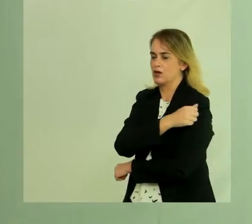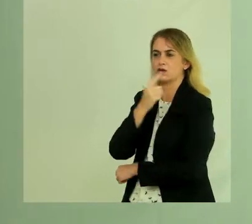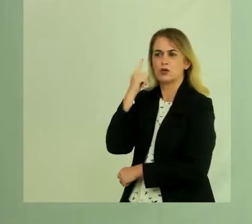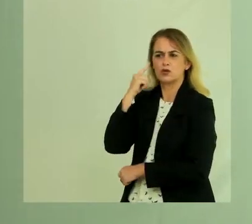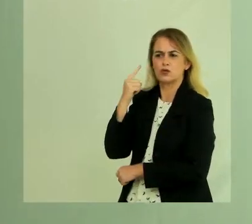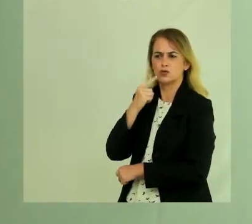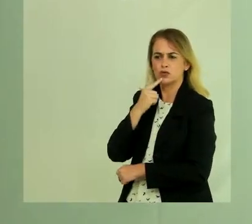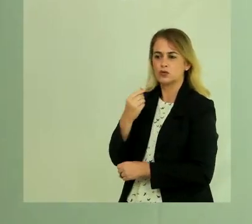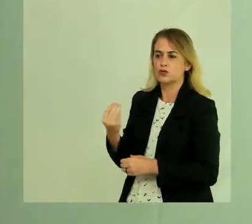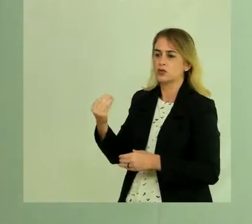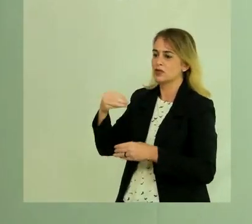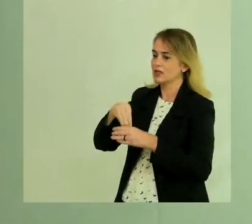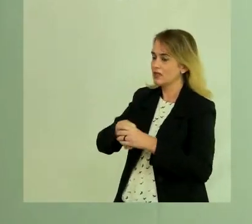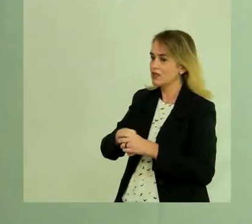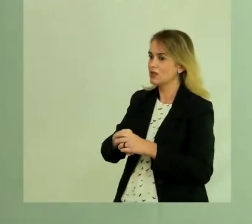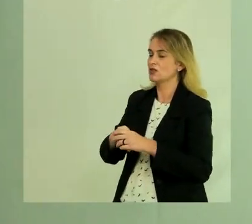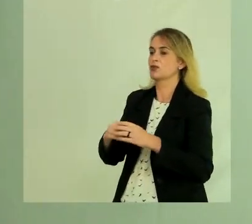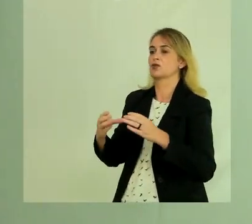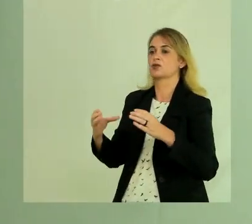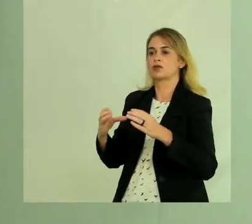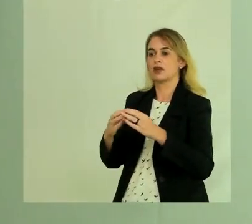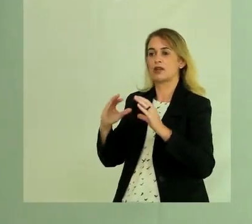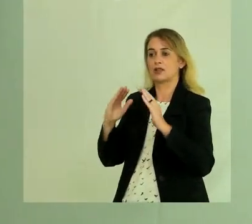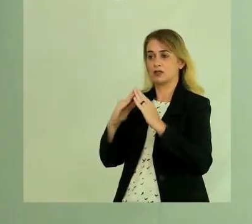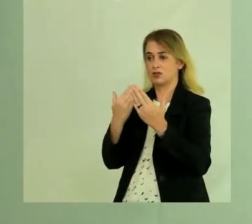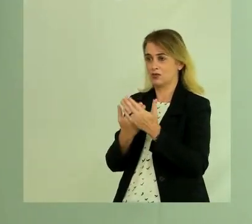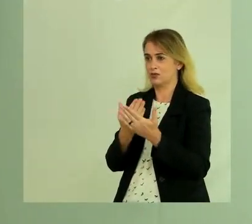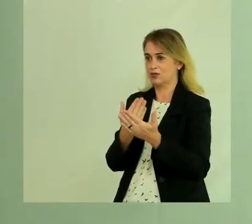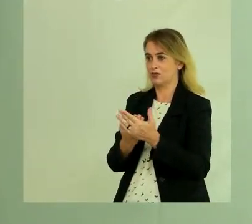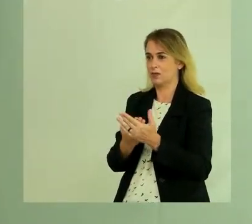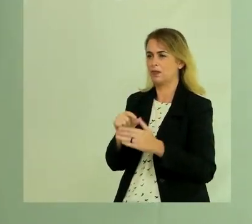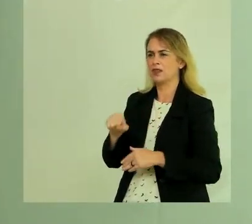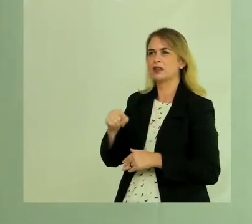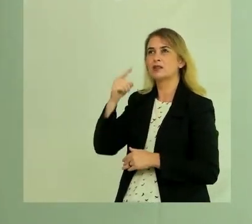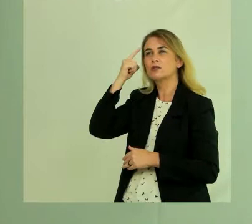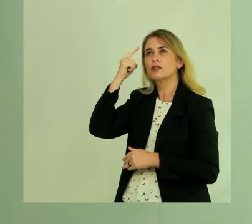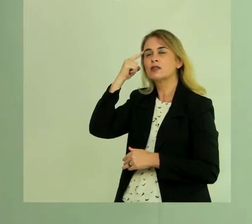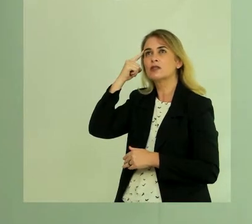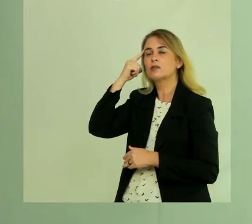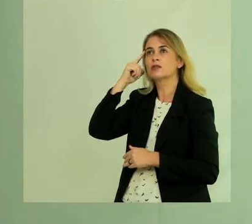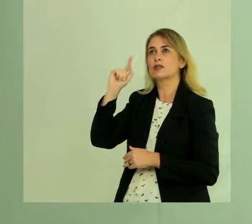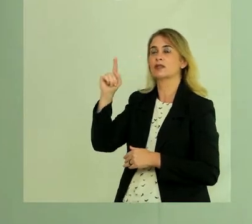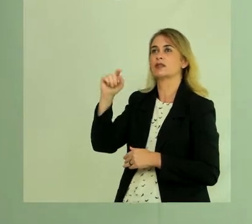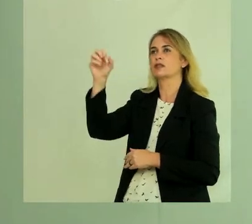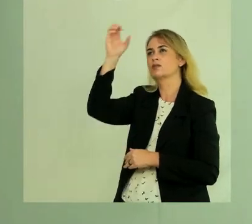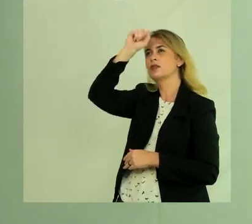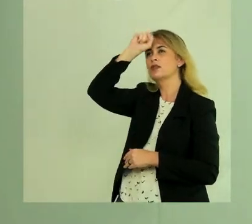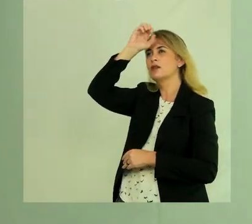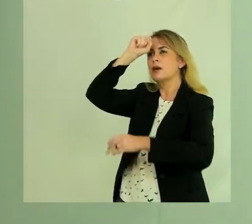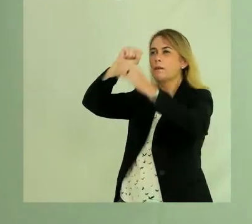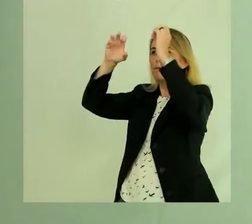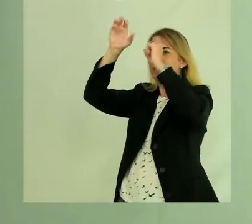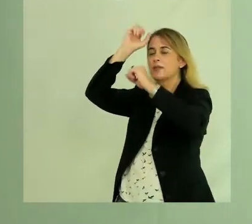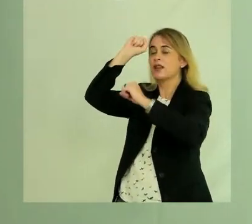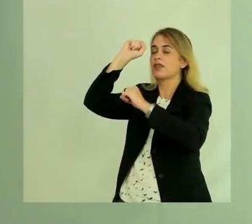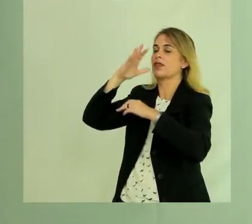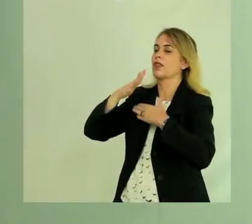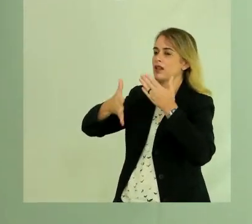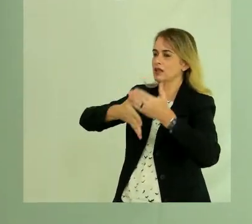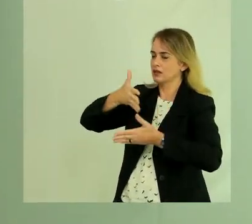na escola, é necessário que nós possamos aprender Libras, porque é uma língua e